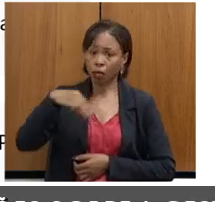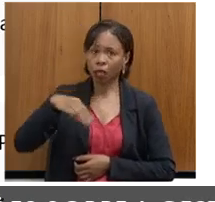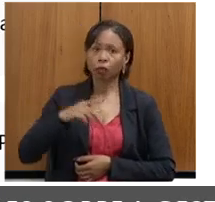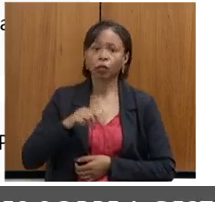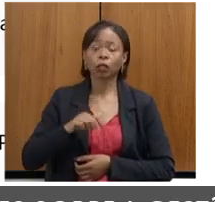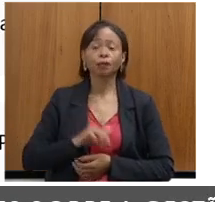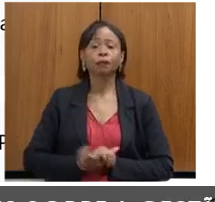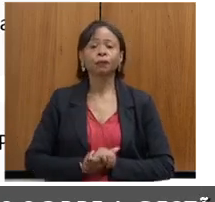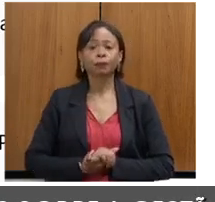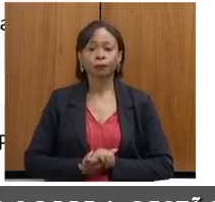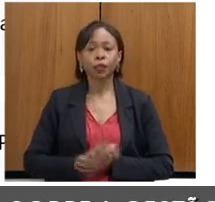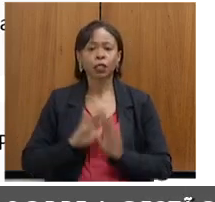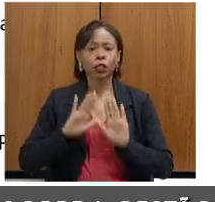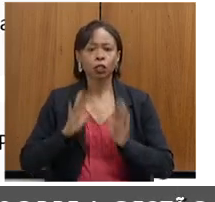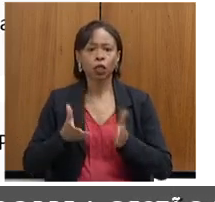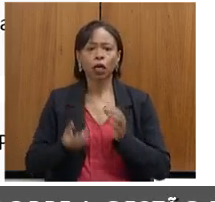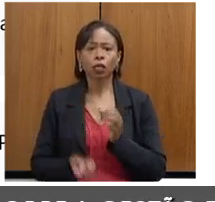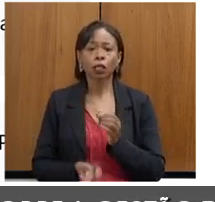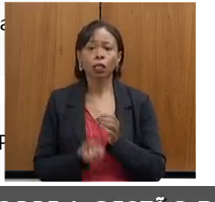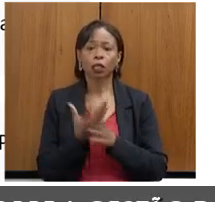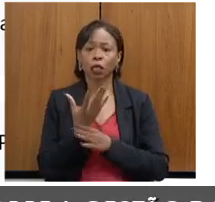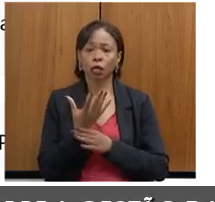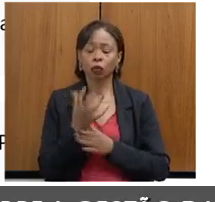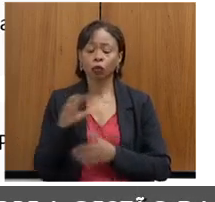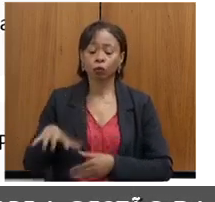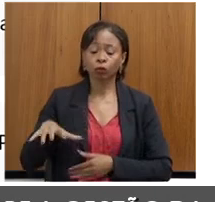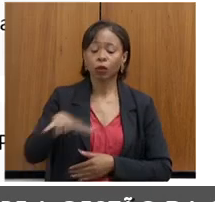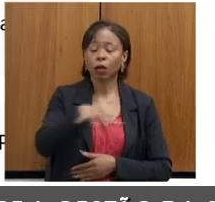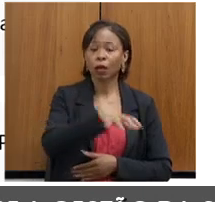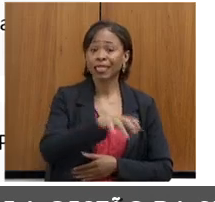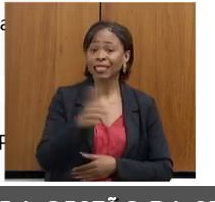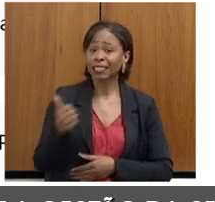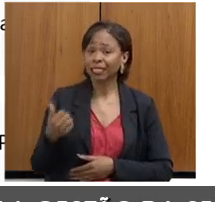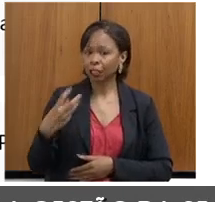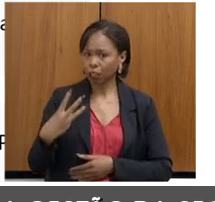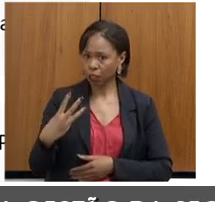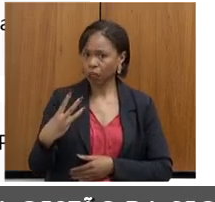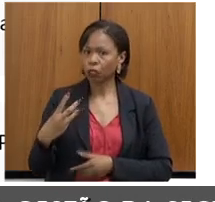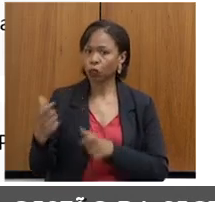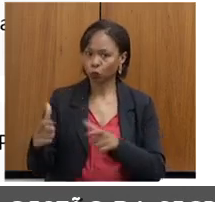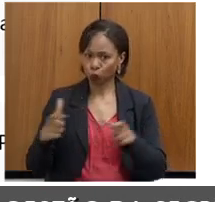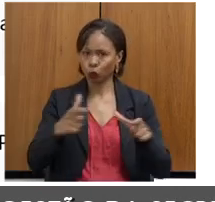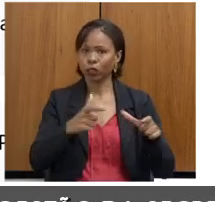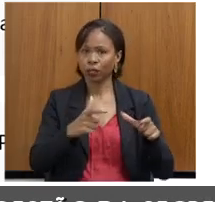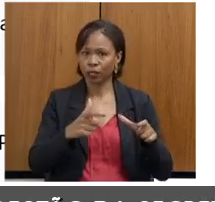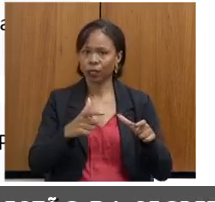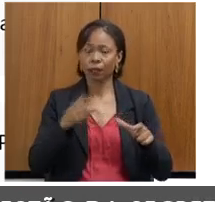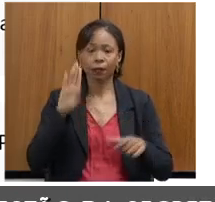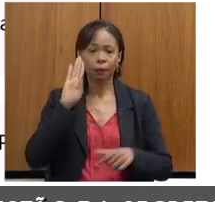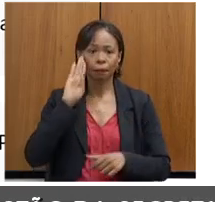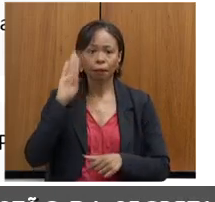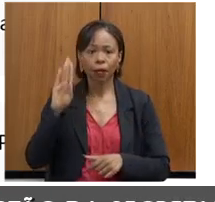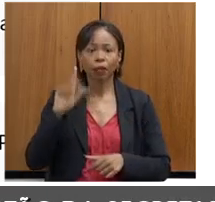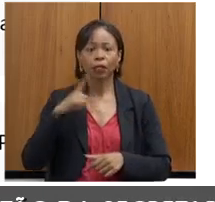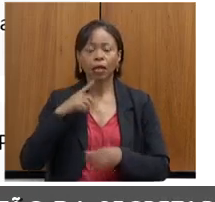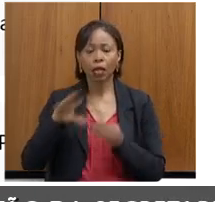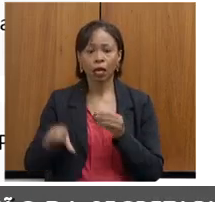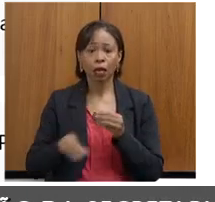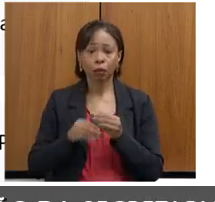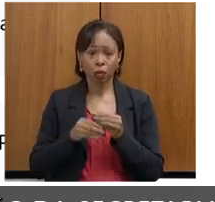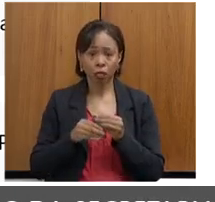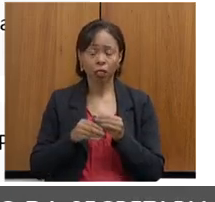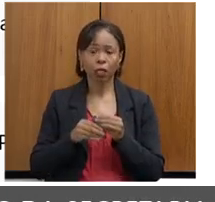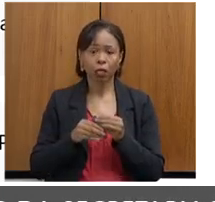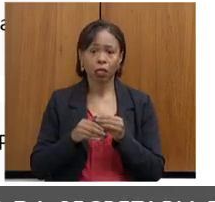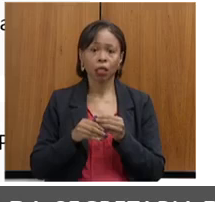e já implantamos 13 unidades e aí cabe está que a emenda parlamentar